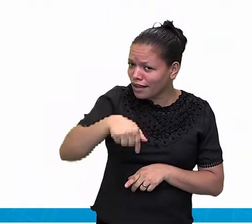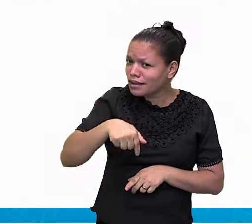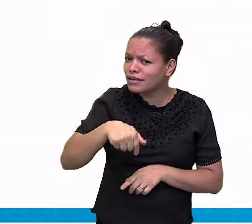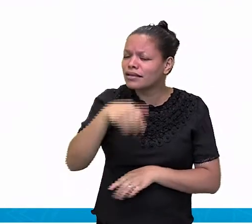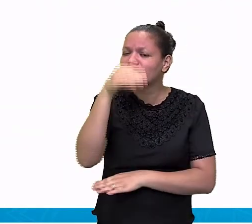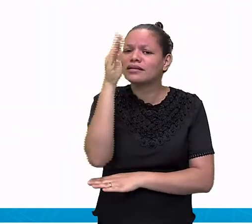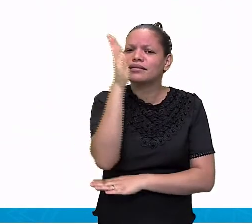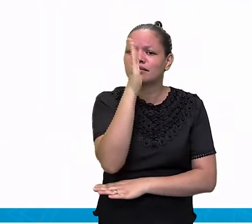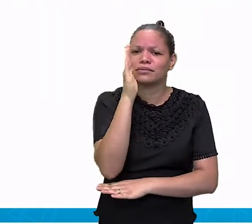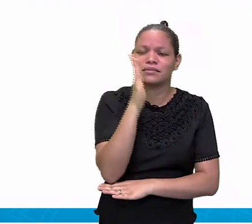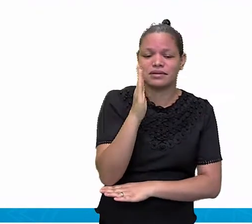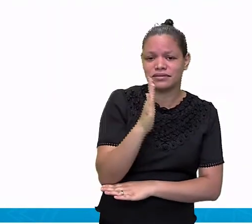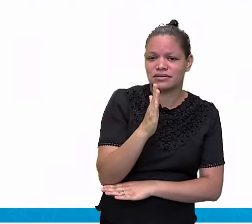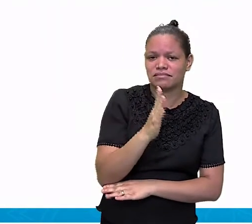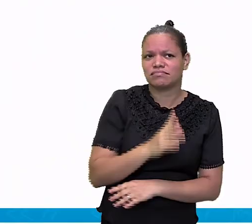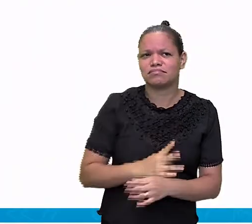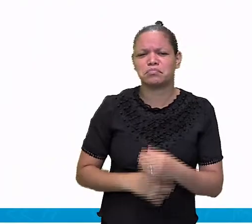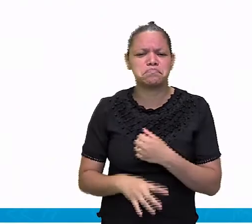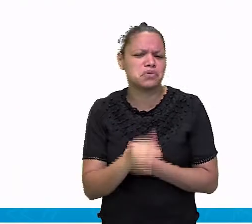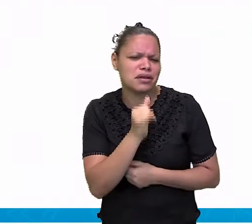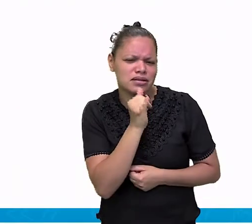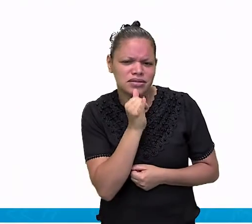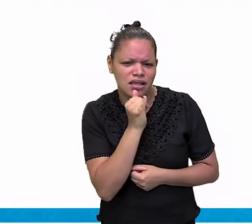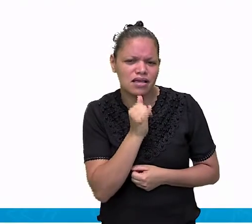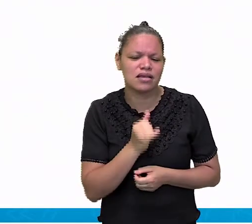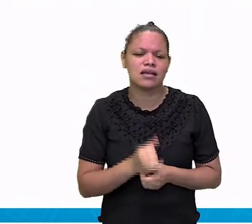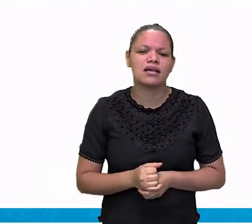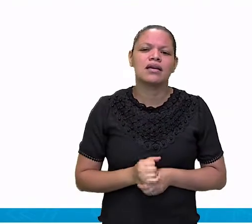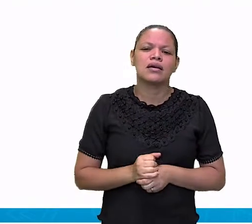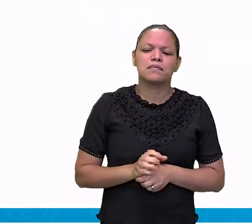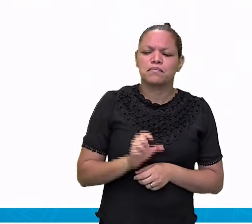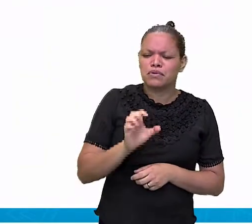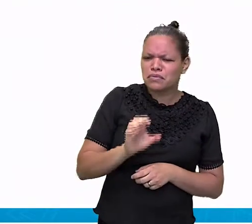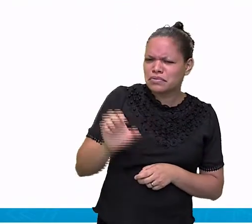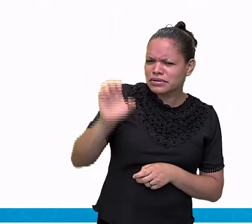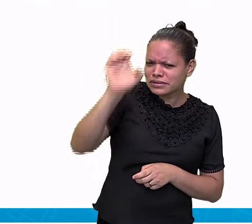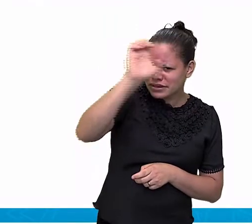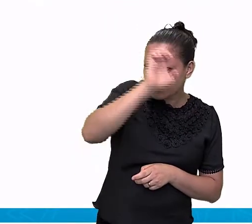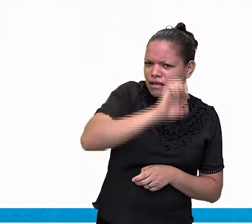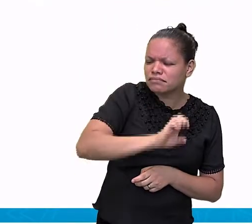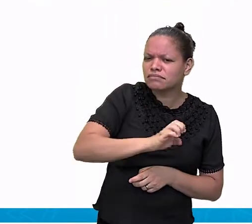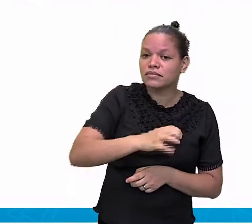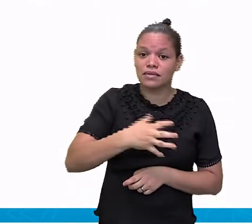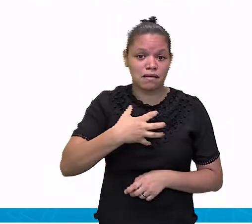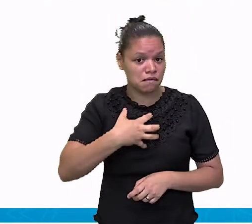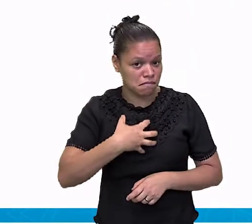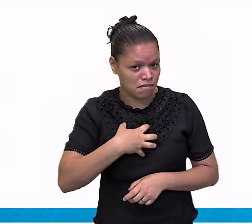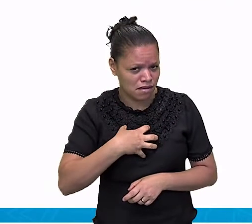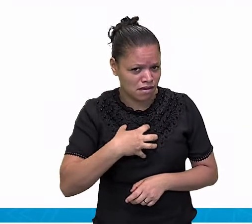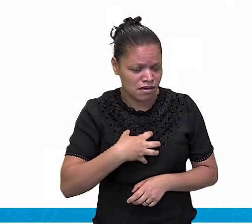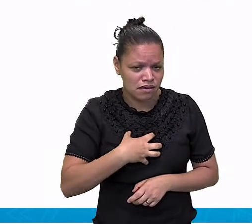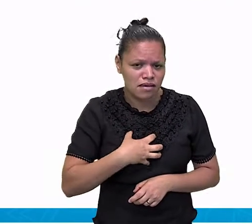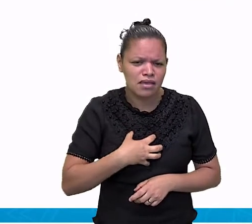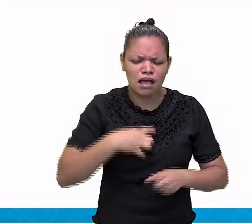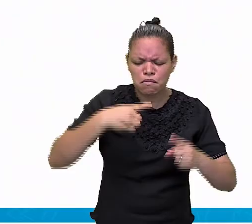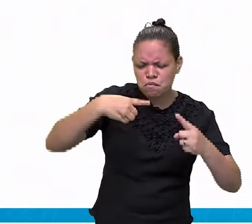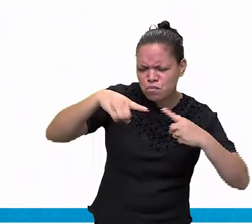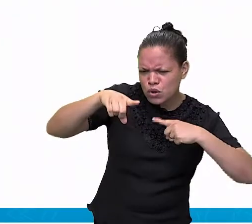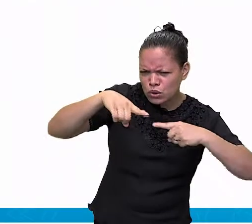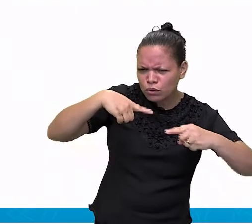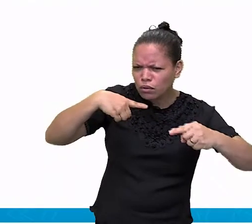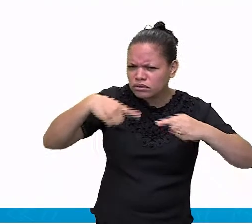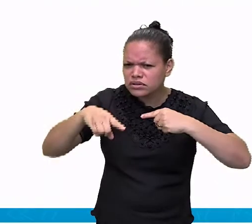diferentes culturas, a música, forma de vestir, Então a gente consegue perceber que os escravos